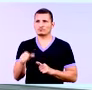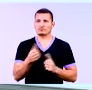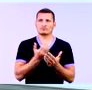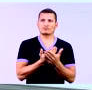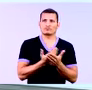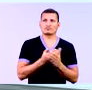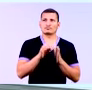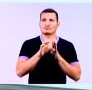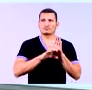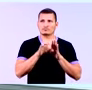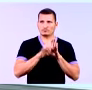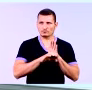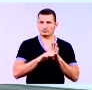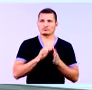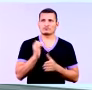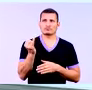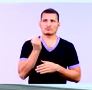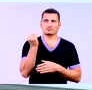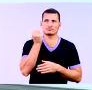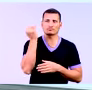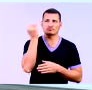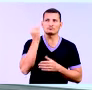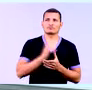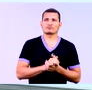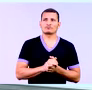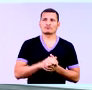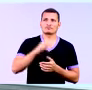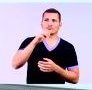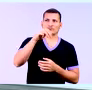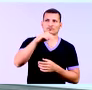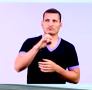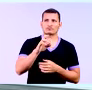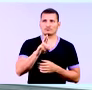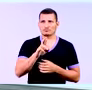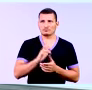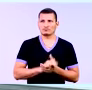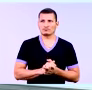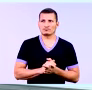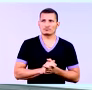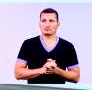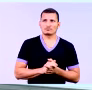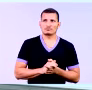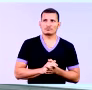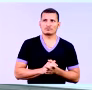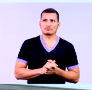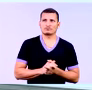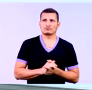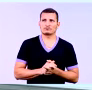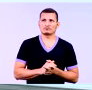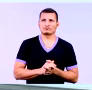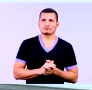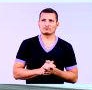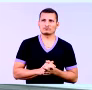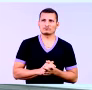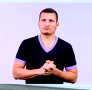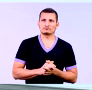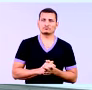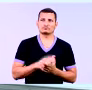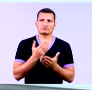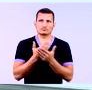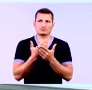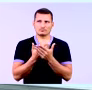conceitos relevantes, importantes do modelo relacional. E, finalmente, na aula